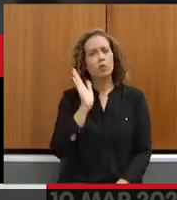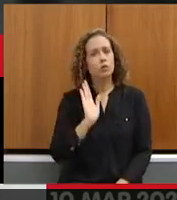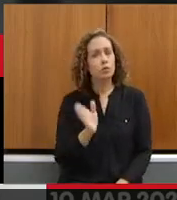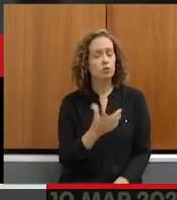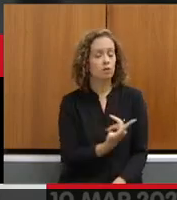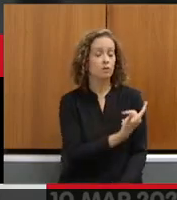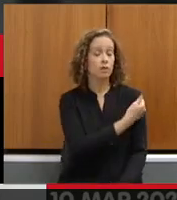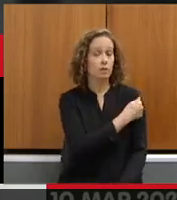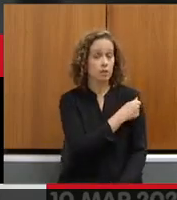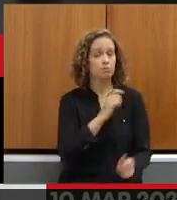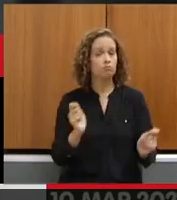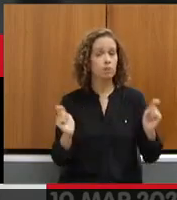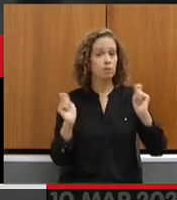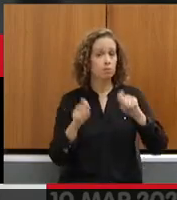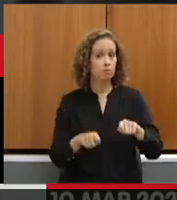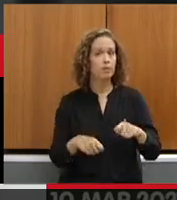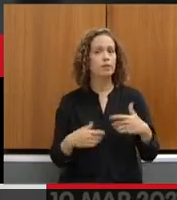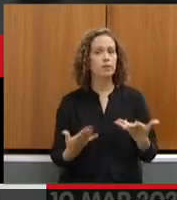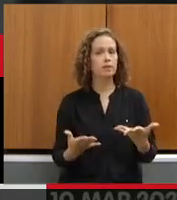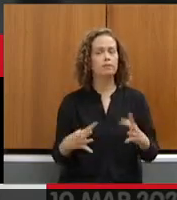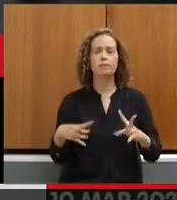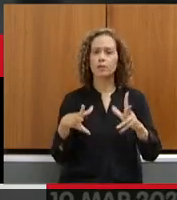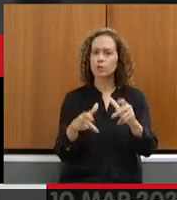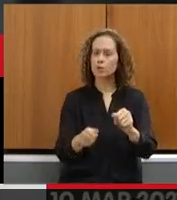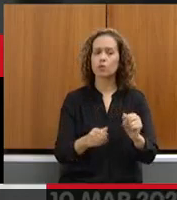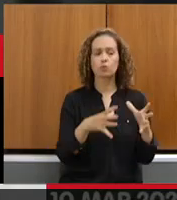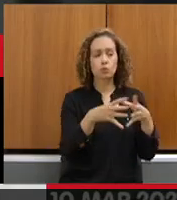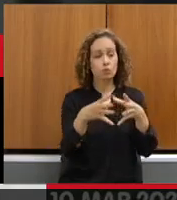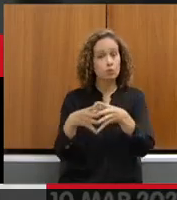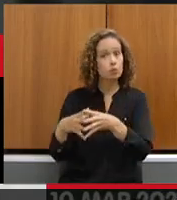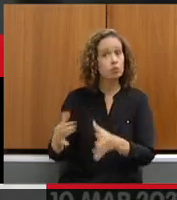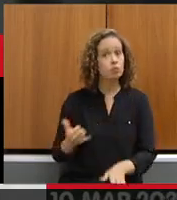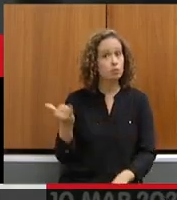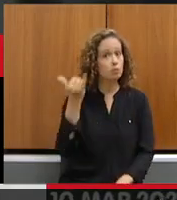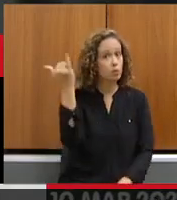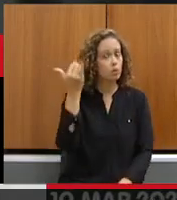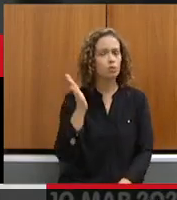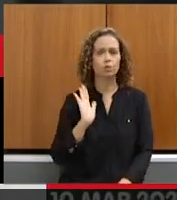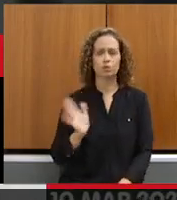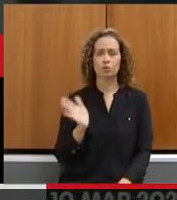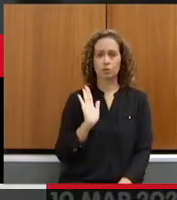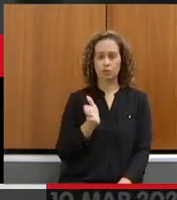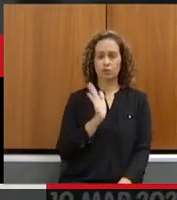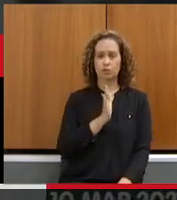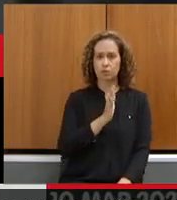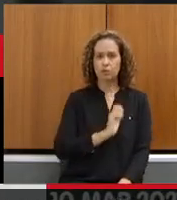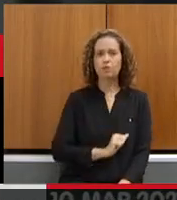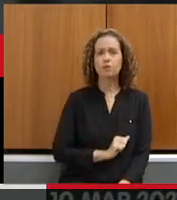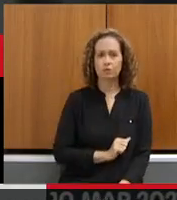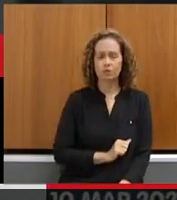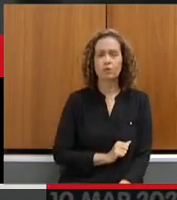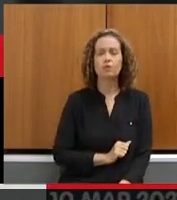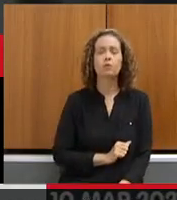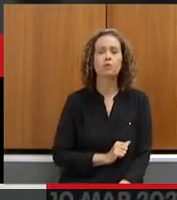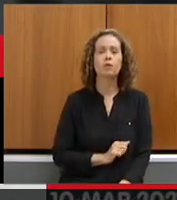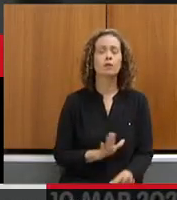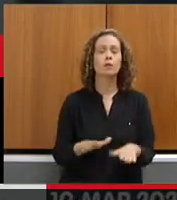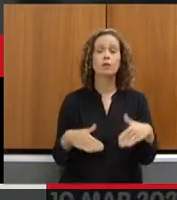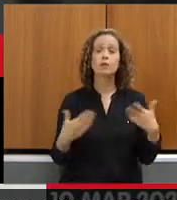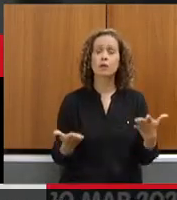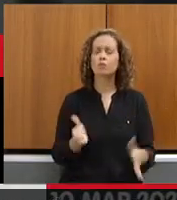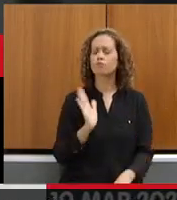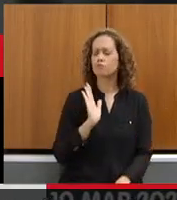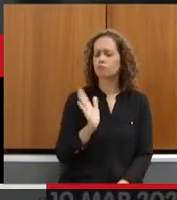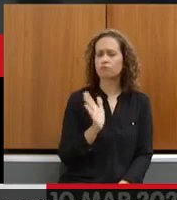vacina o suficiente para operacionalizar isso isso está ponto Pacífico isso daí já é já é